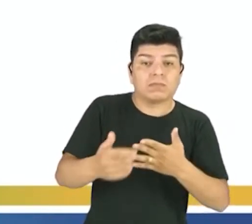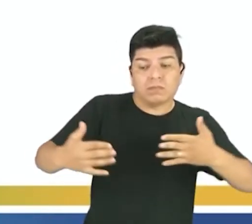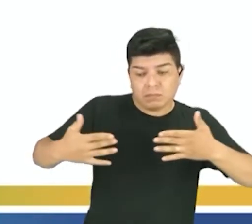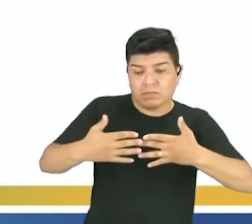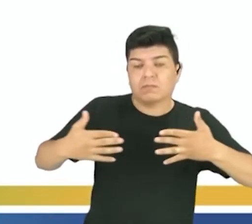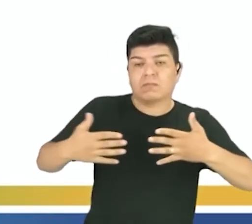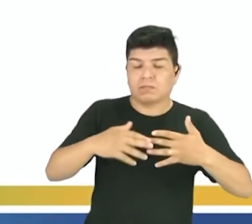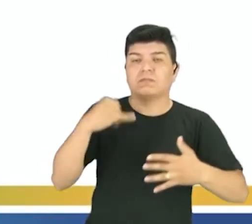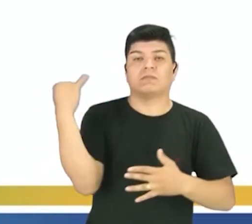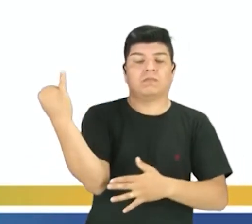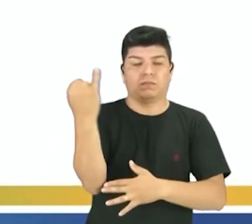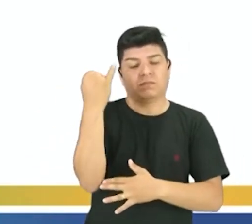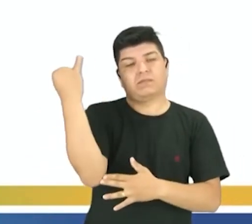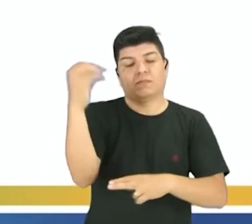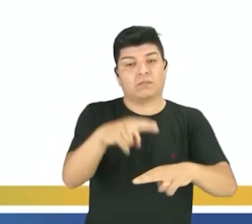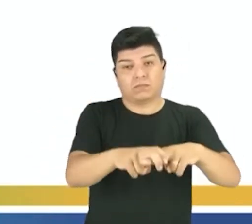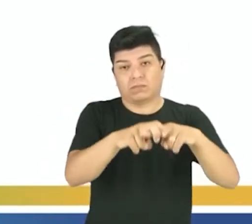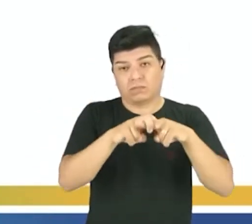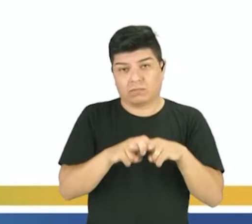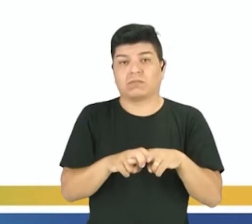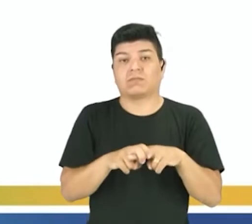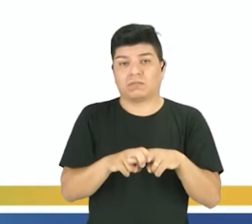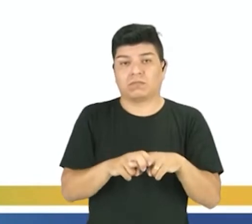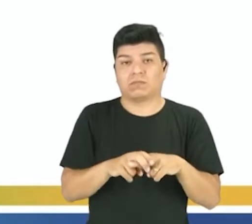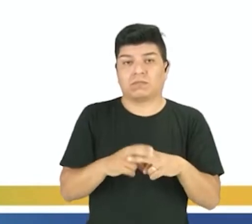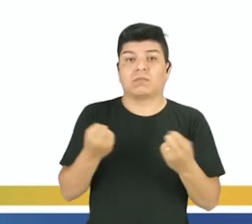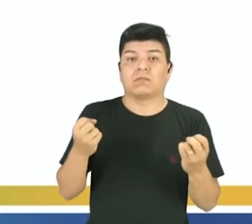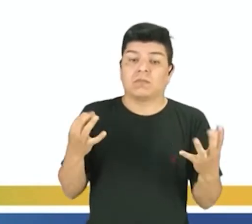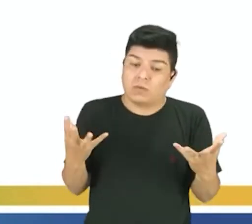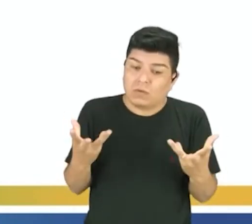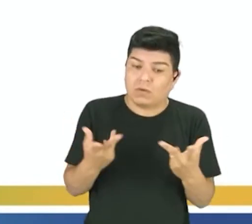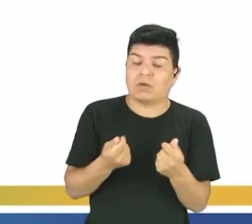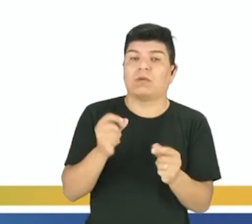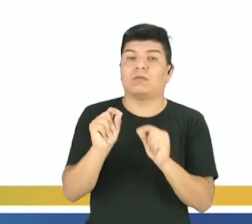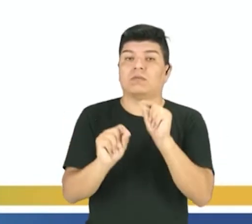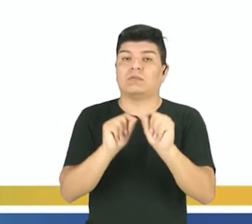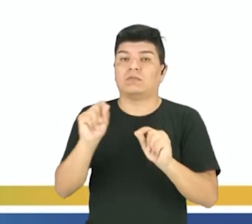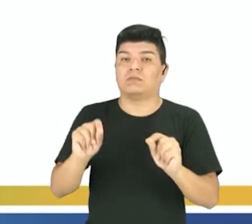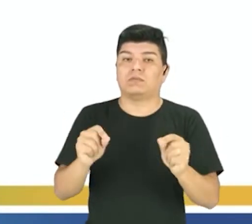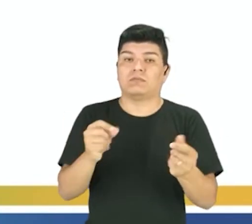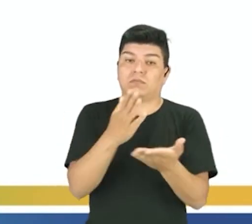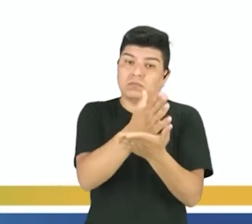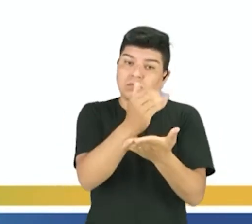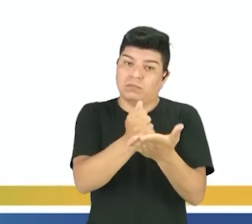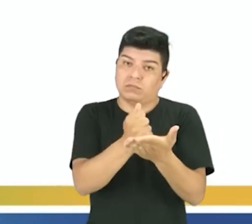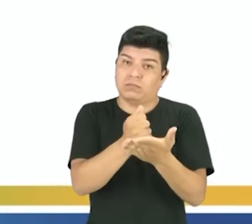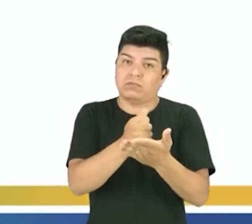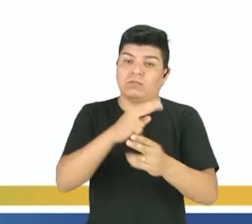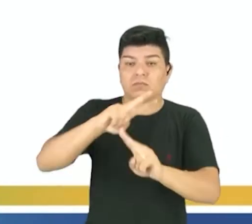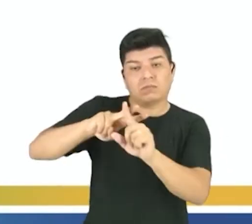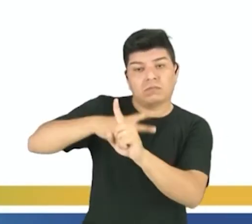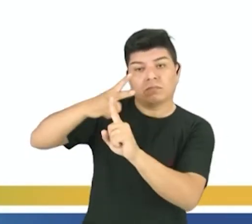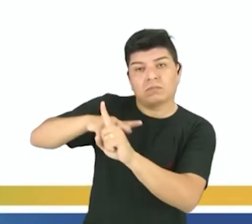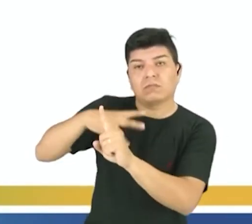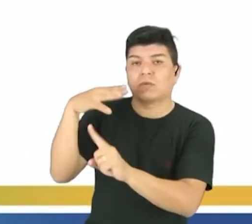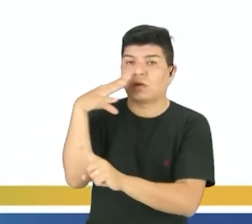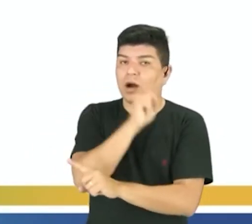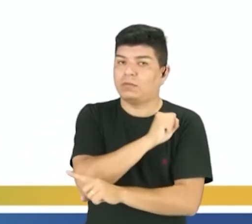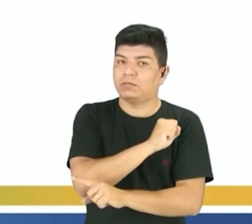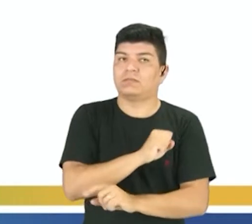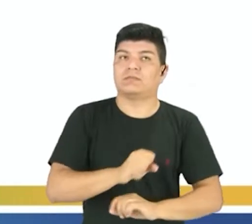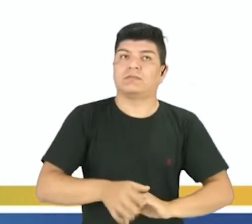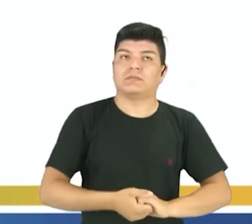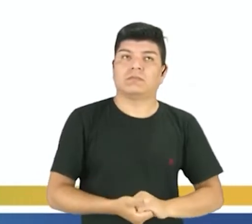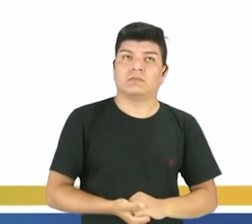que é muito importante, que tem essa alta habilidade de se dividir e se multiplicar com rapidez, né?